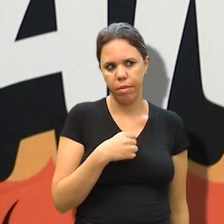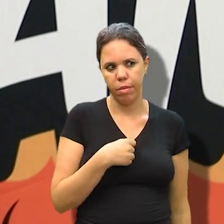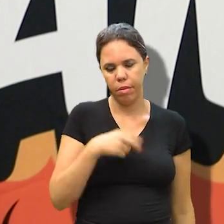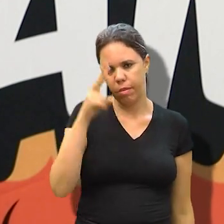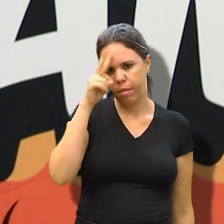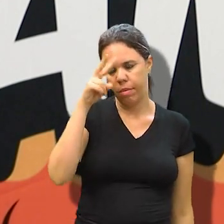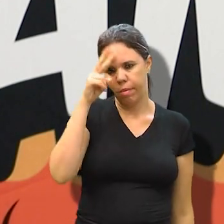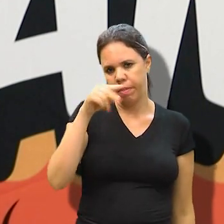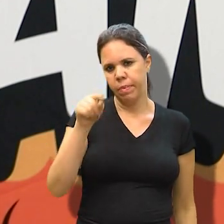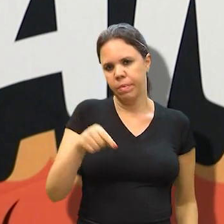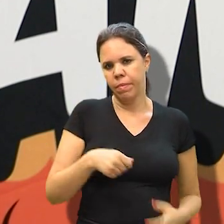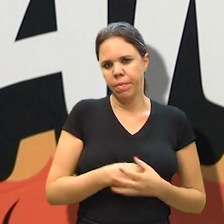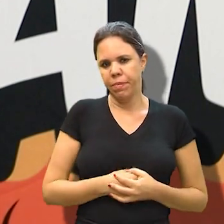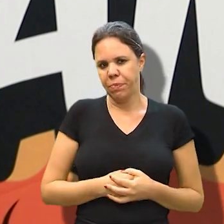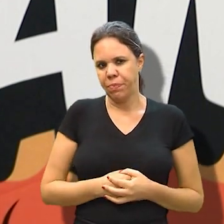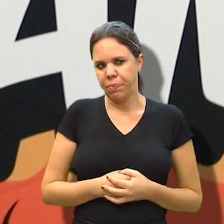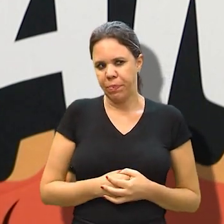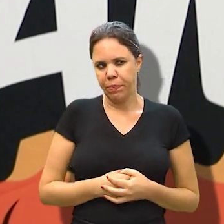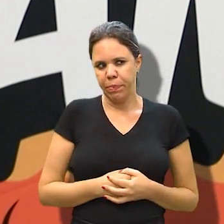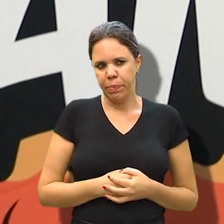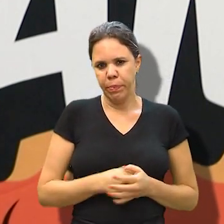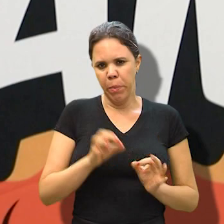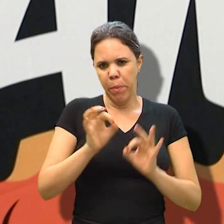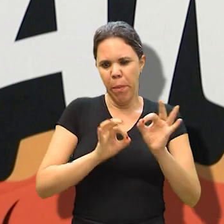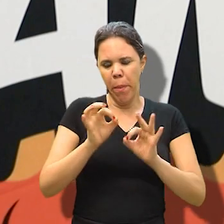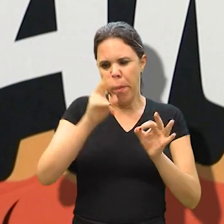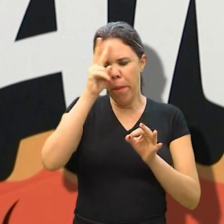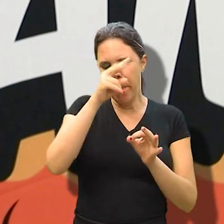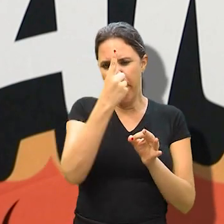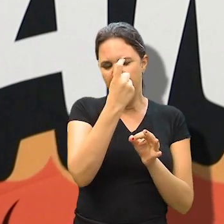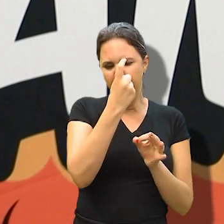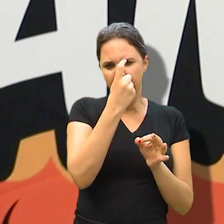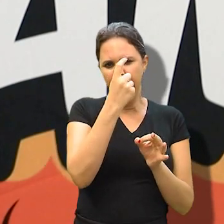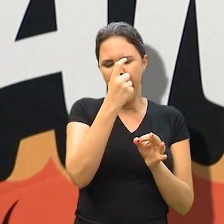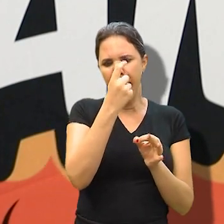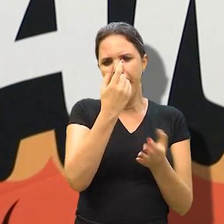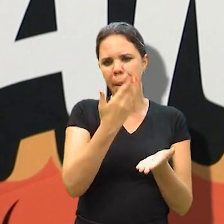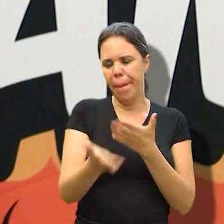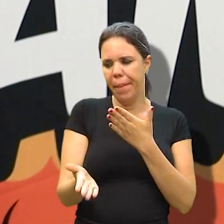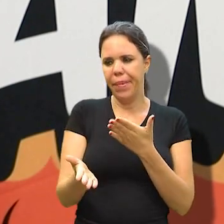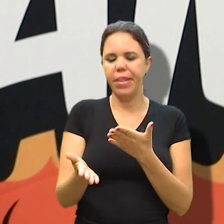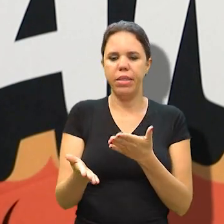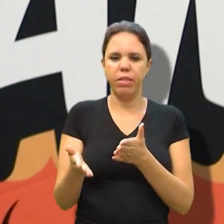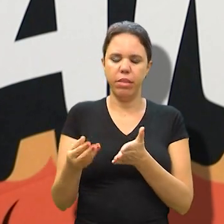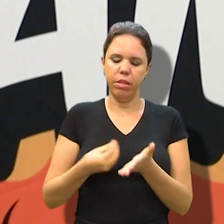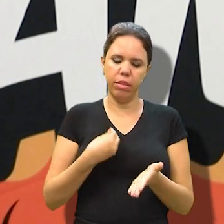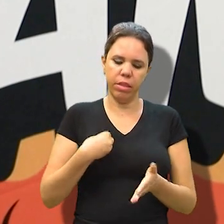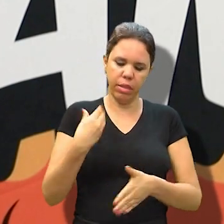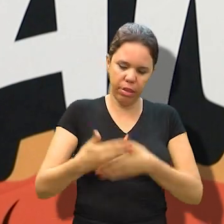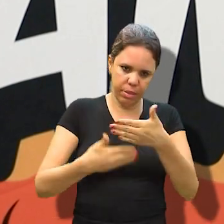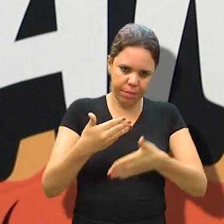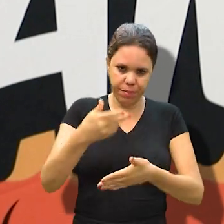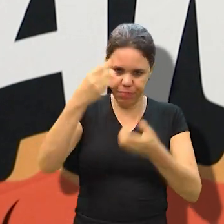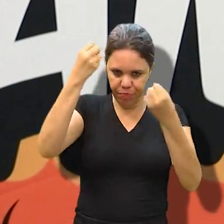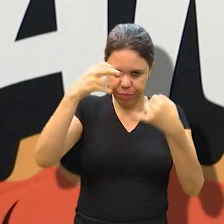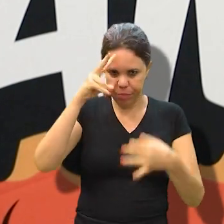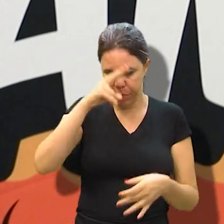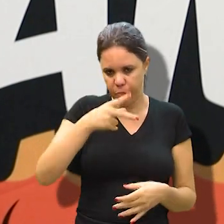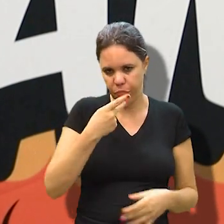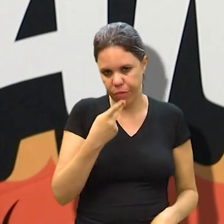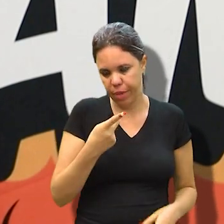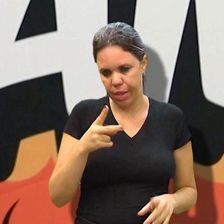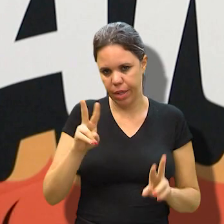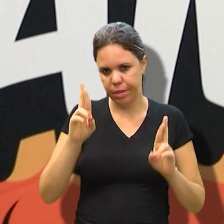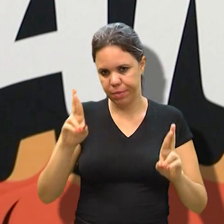né, dessa história que foi projetada para ser uma história única se perder no meio do caminho. Então fala um pouquinho